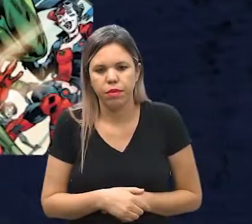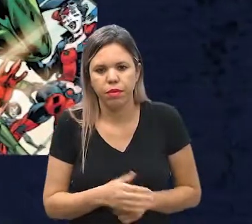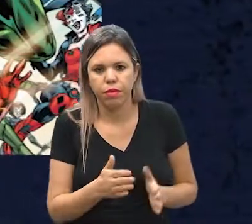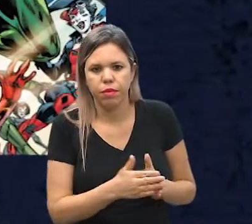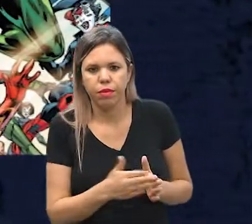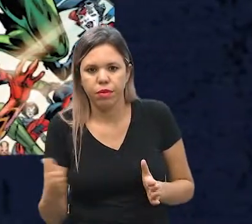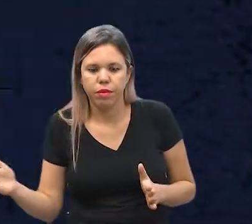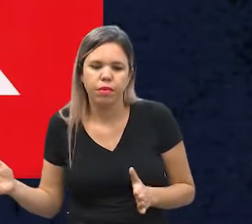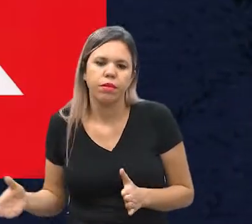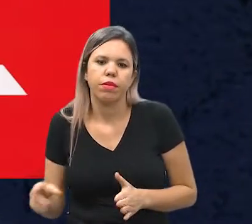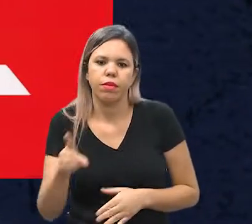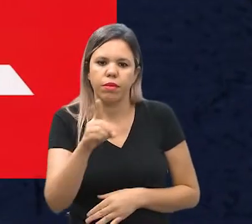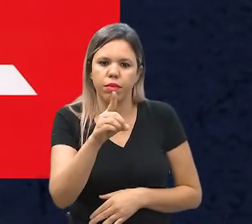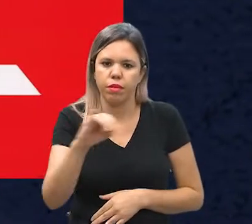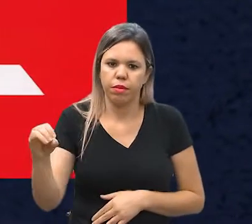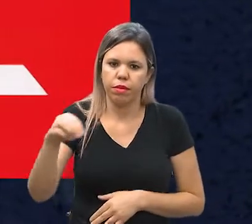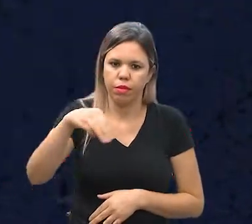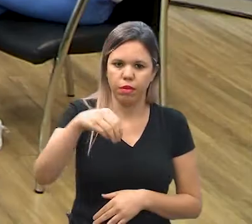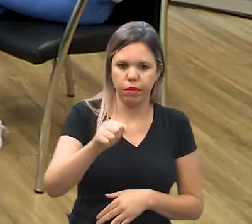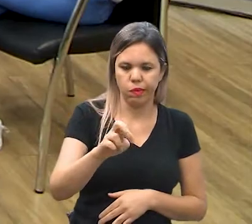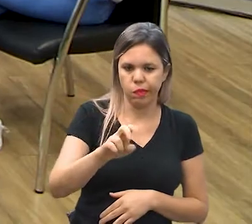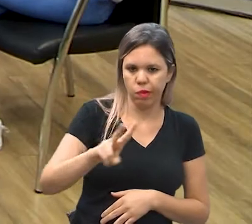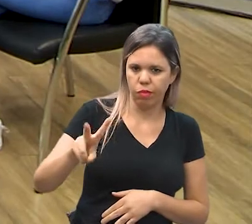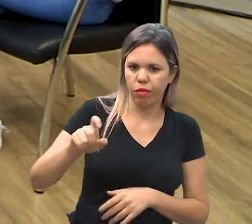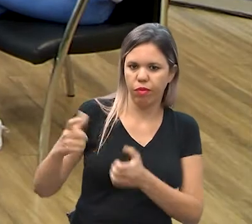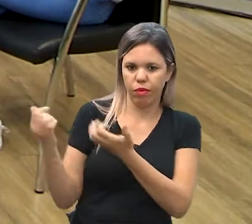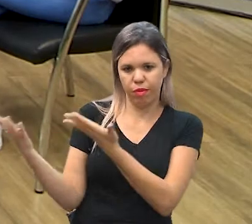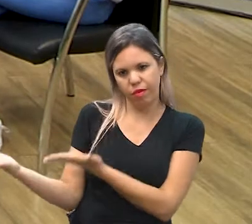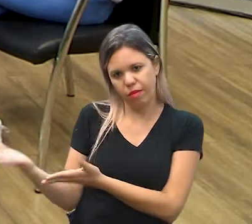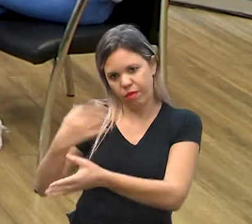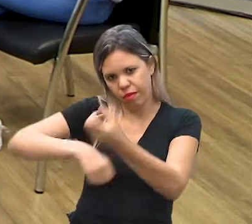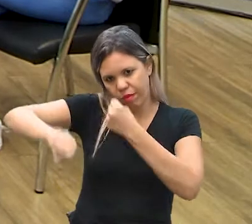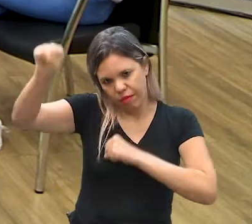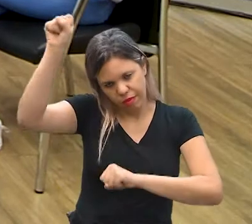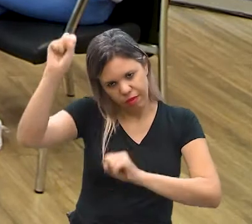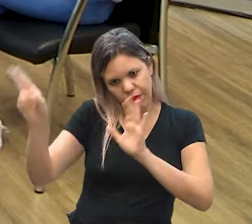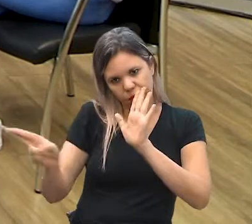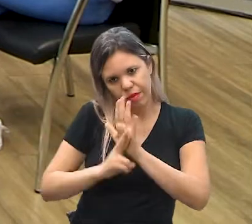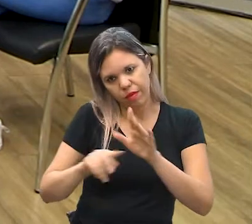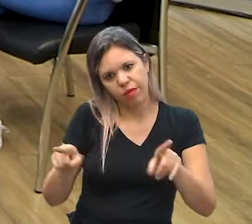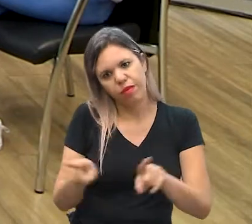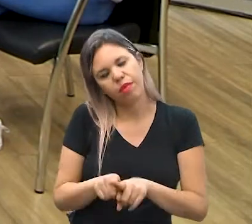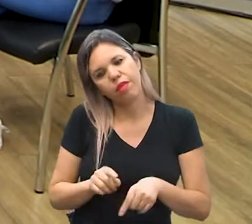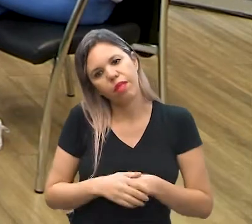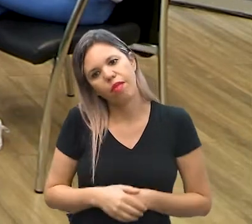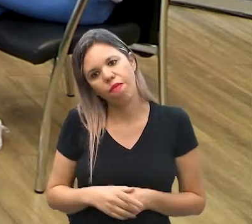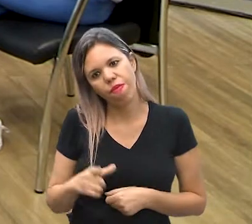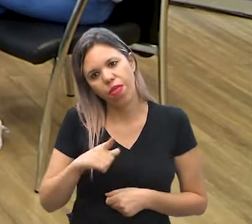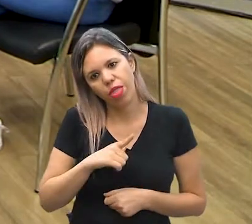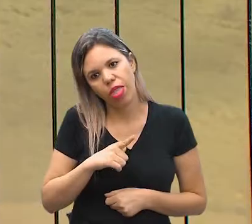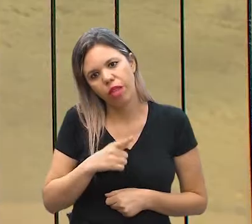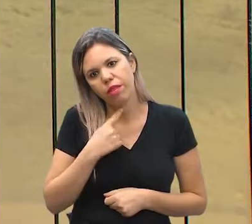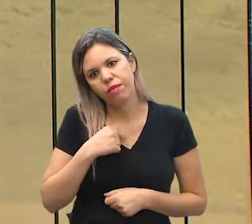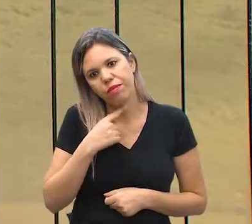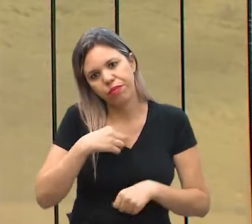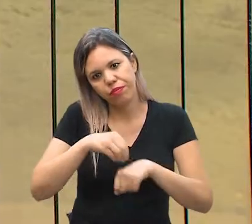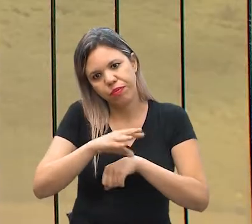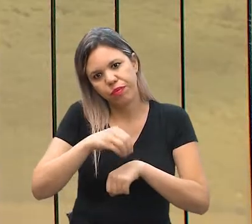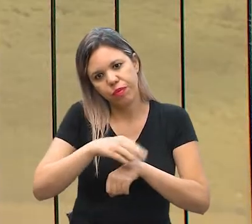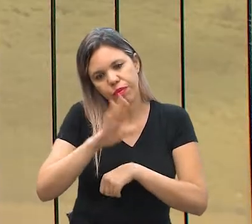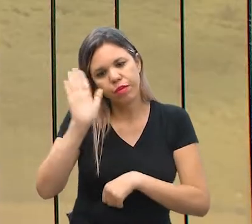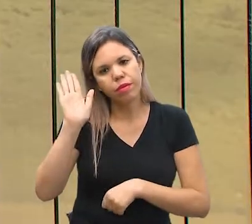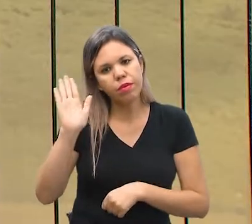da DC, da Marvel, essa nova onda de super-heróis que são representativos também. Tenho, inclusive, um desejo de trazer um pouco